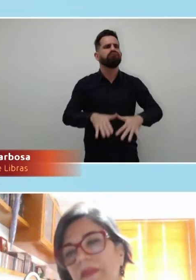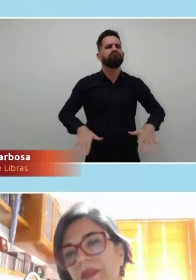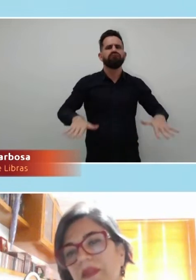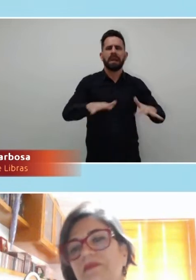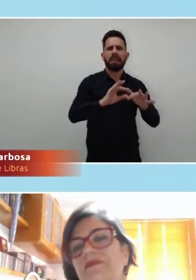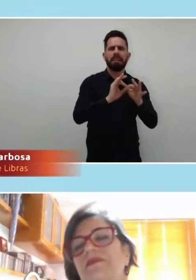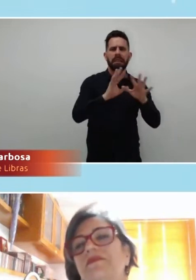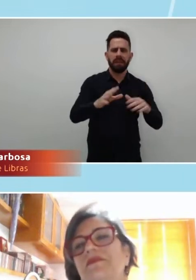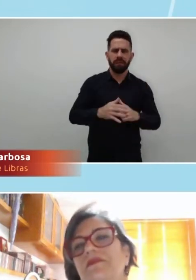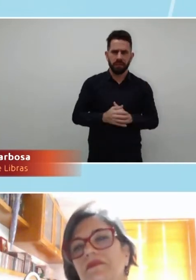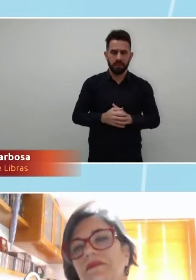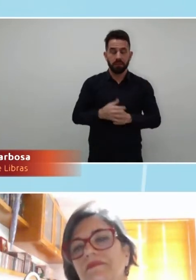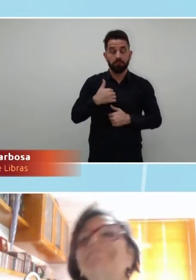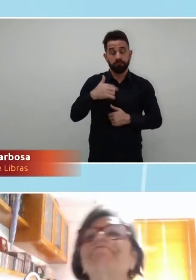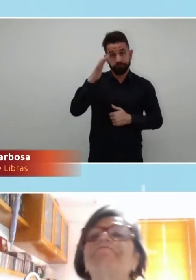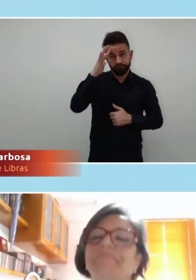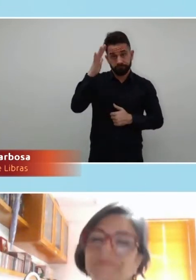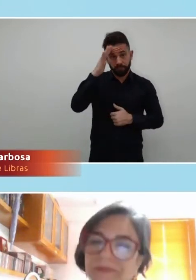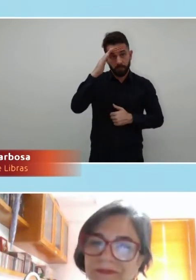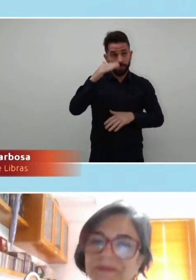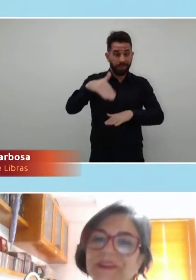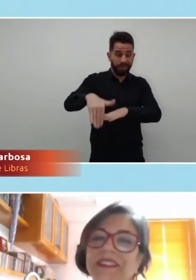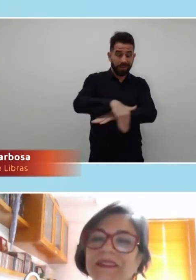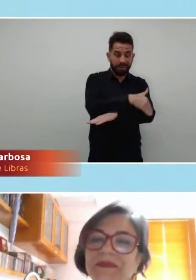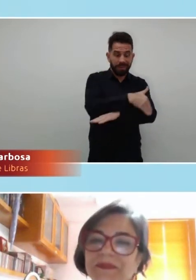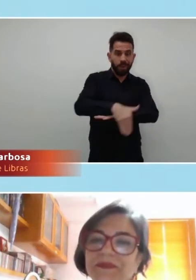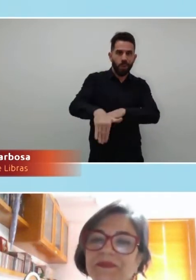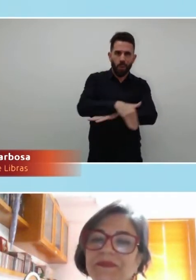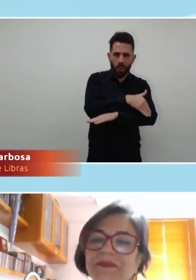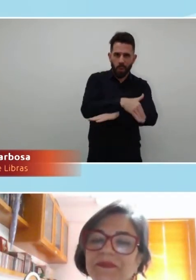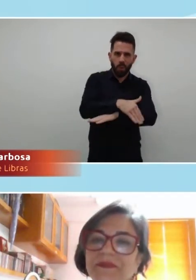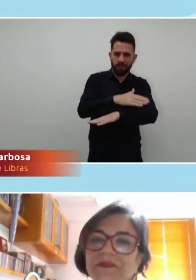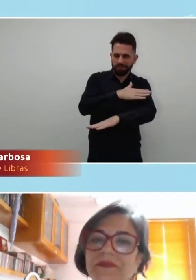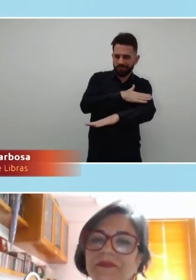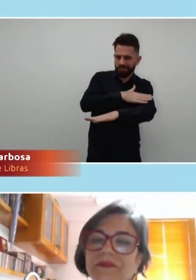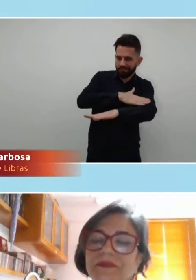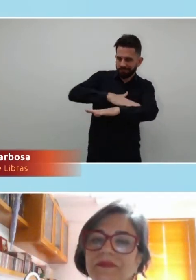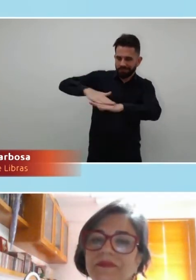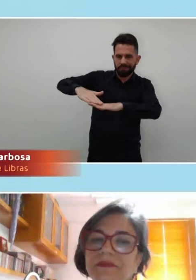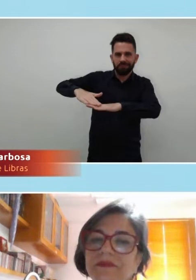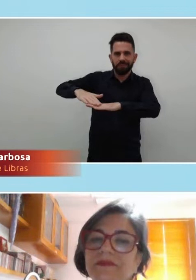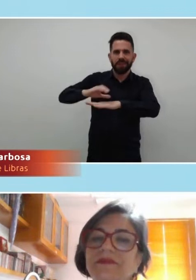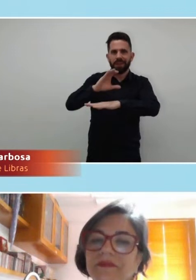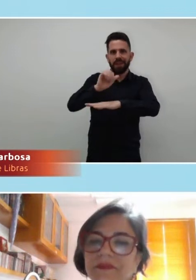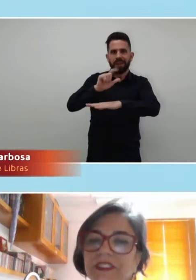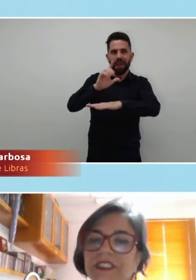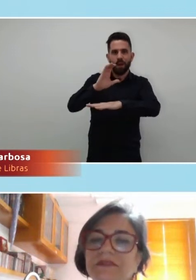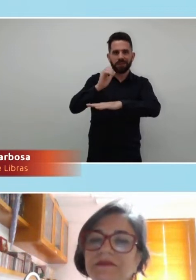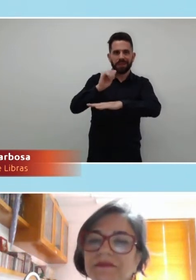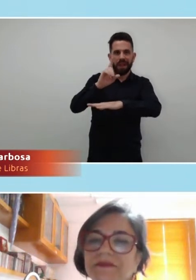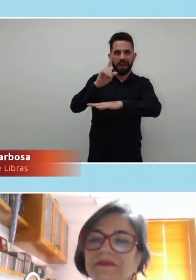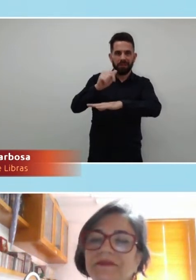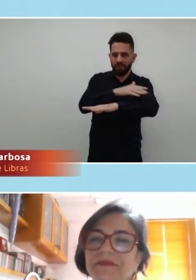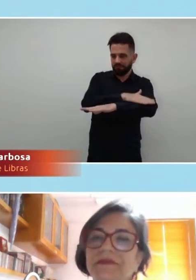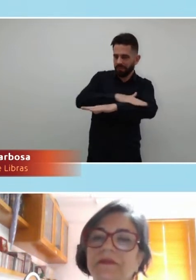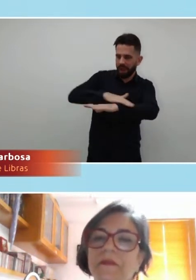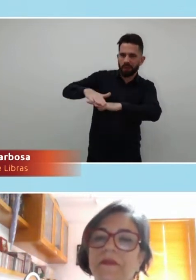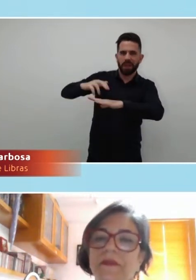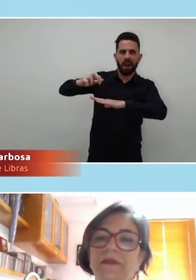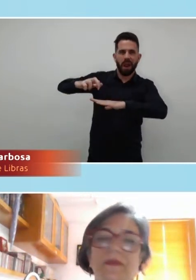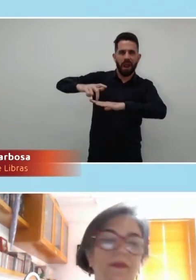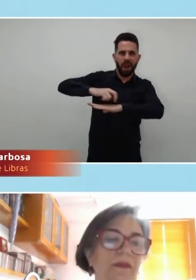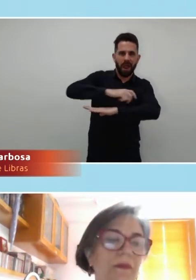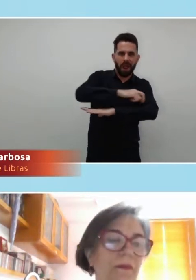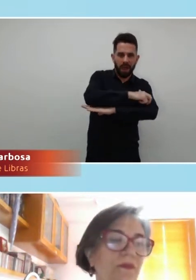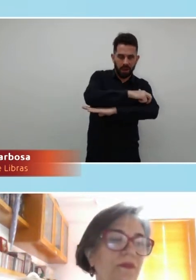a questão das calçadas aqui em Goiânia. E a todo o espaço urbano, né? Dos locais onde as